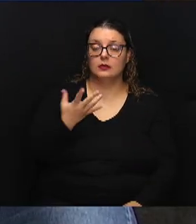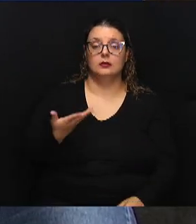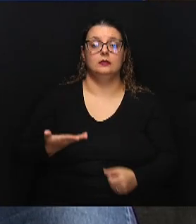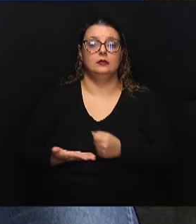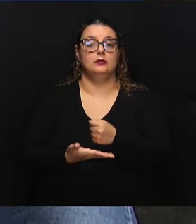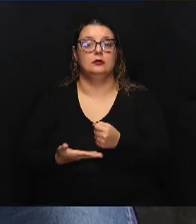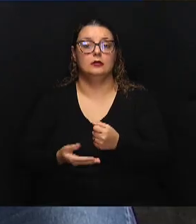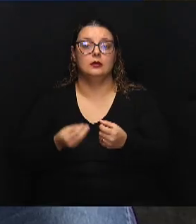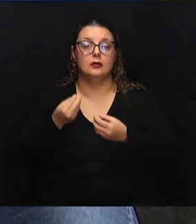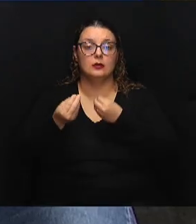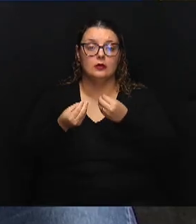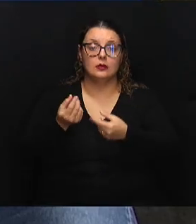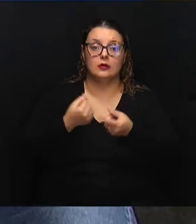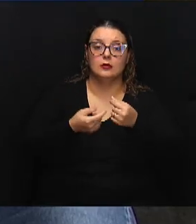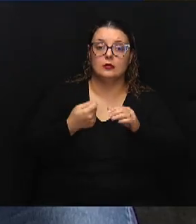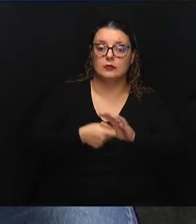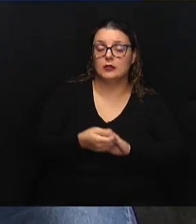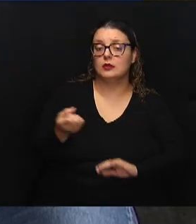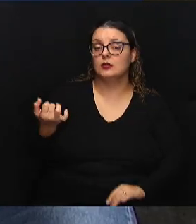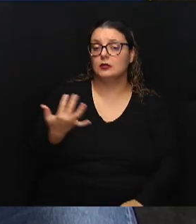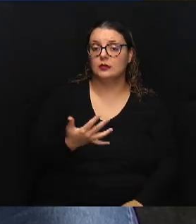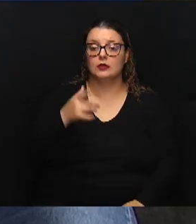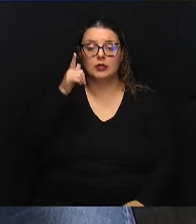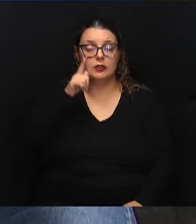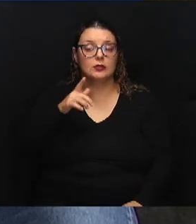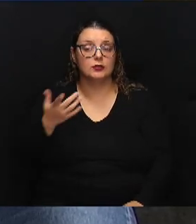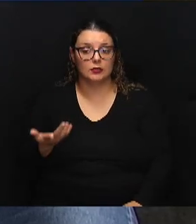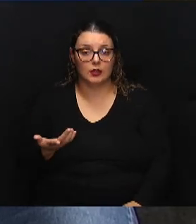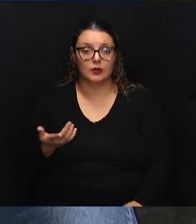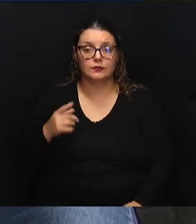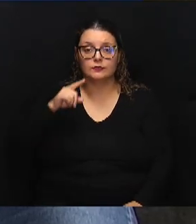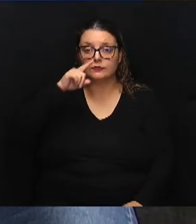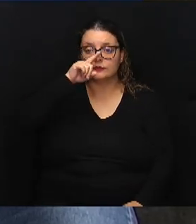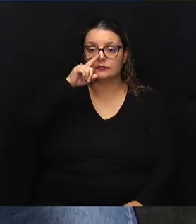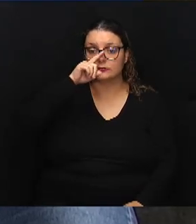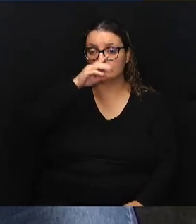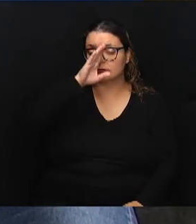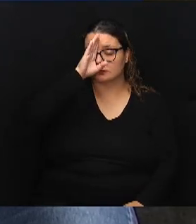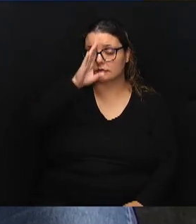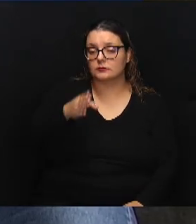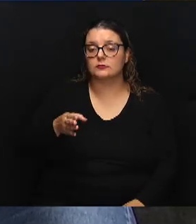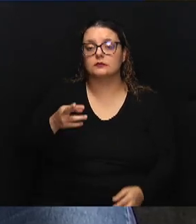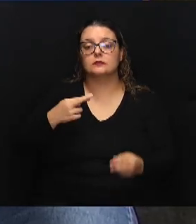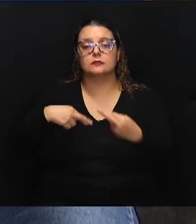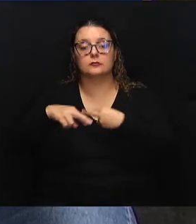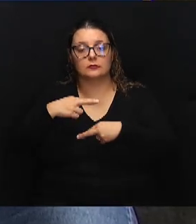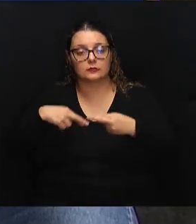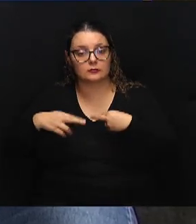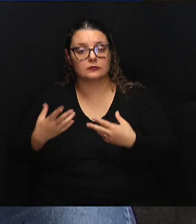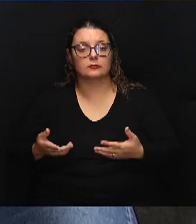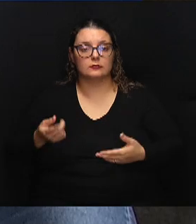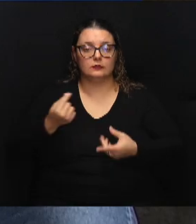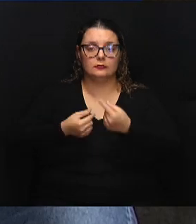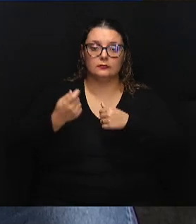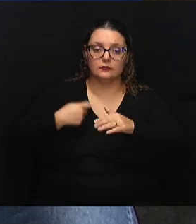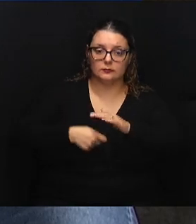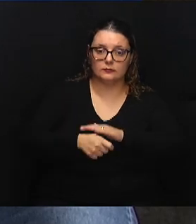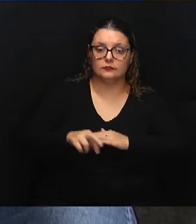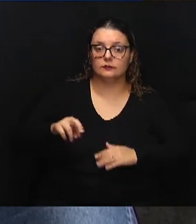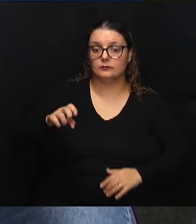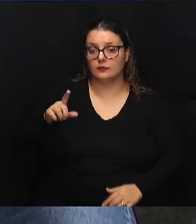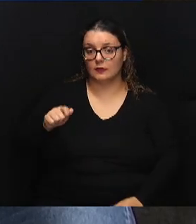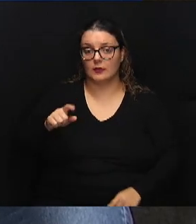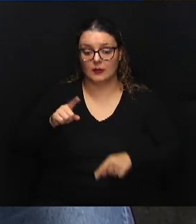como investir e de quanto que se pode alcançar e os riscos, principalmente atrelados às aplicações de renda